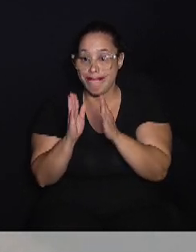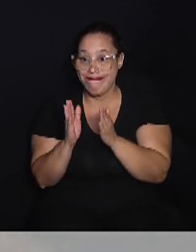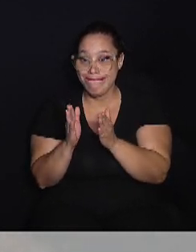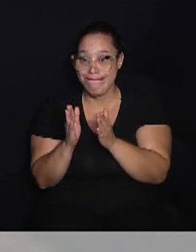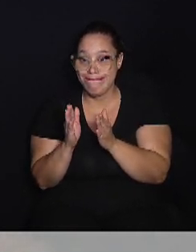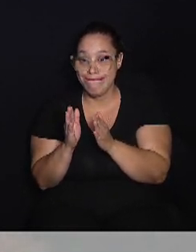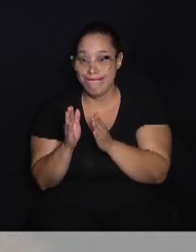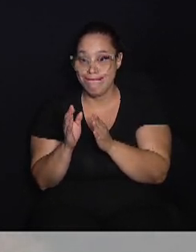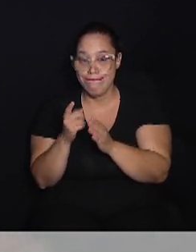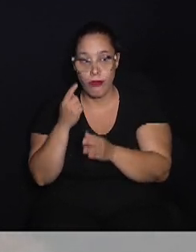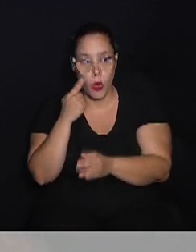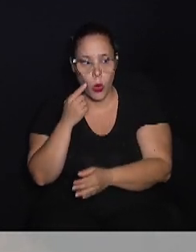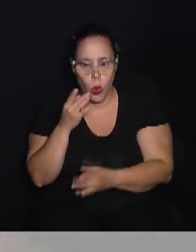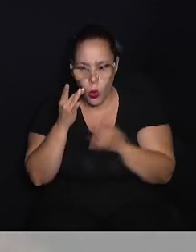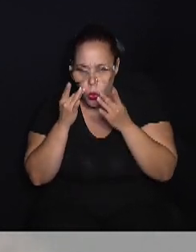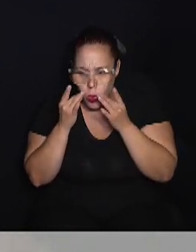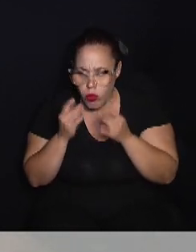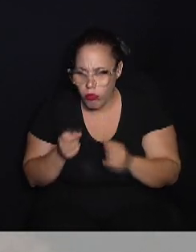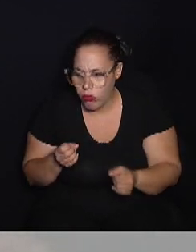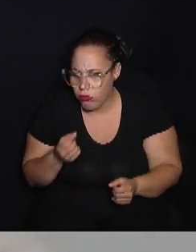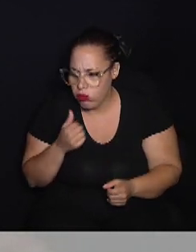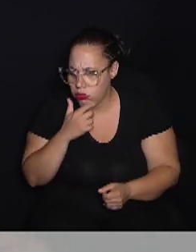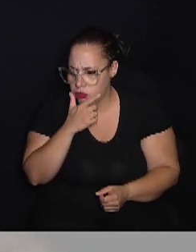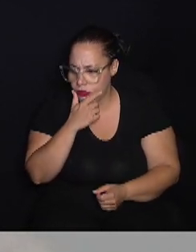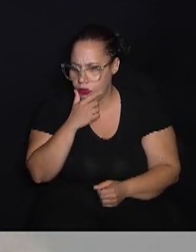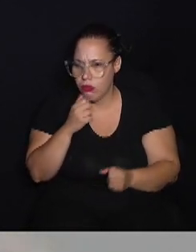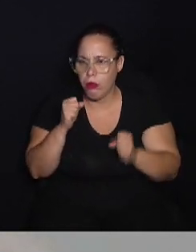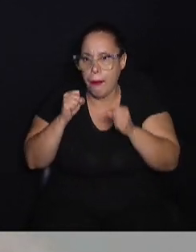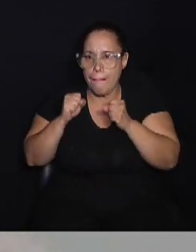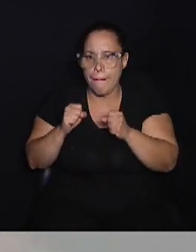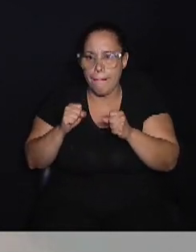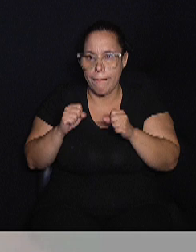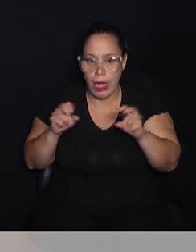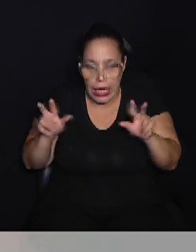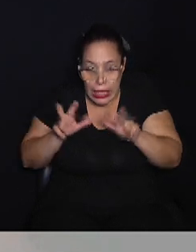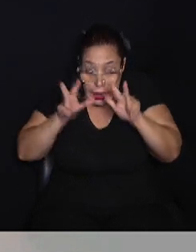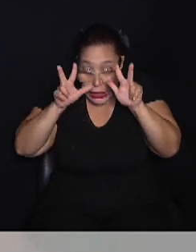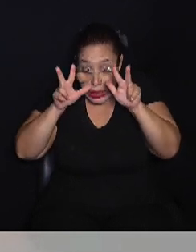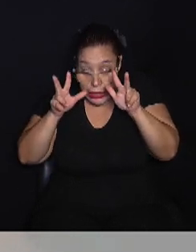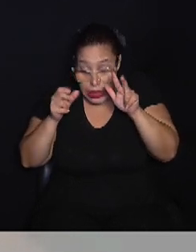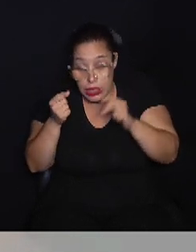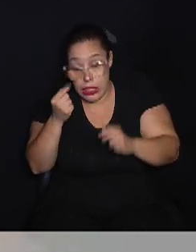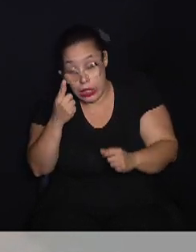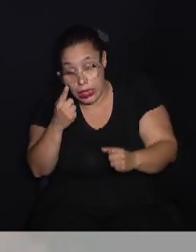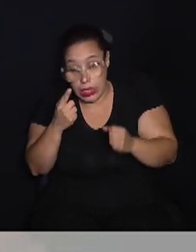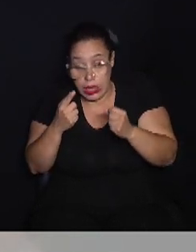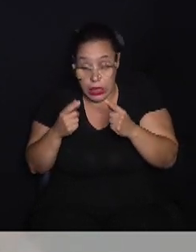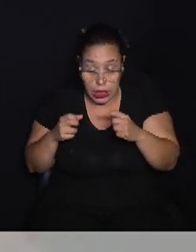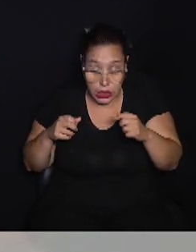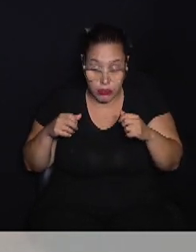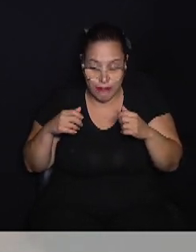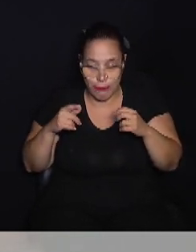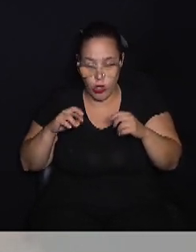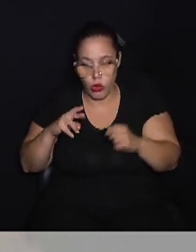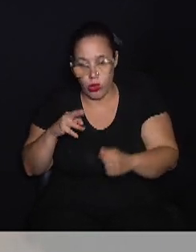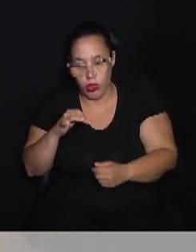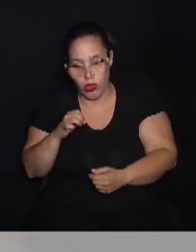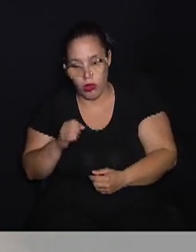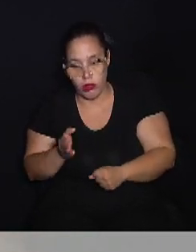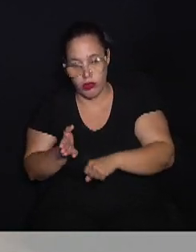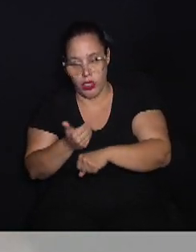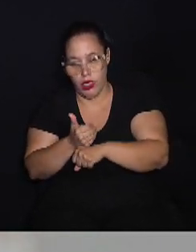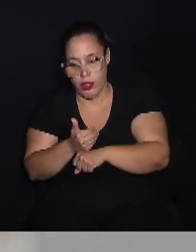a gente tem que ficar atento porque pode ser uma sinalização aí de alguma produção hormonal de forma